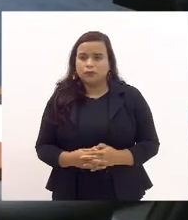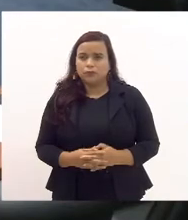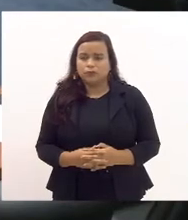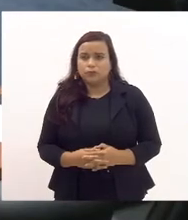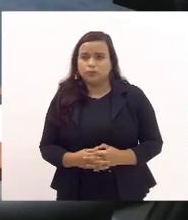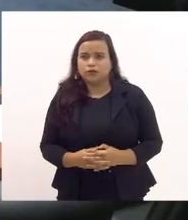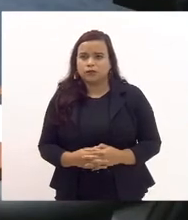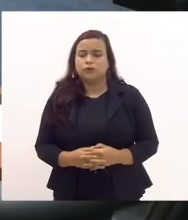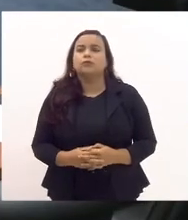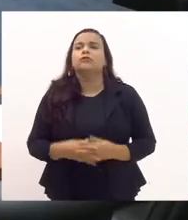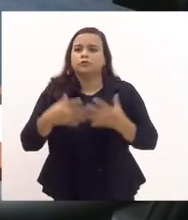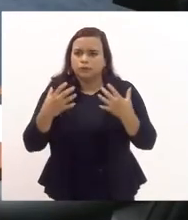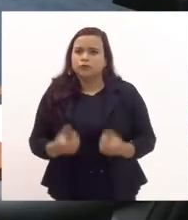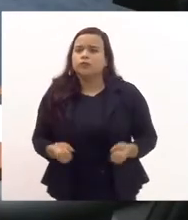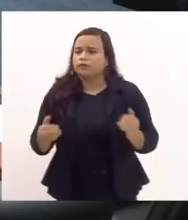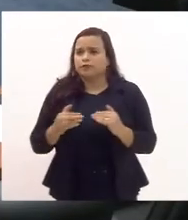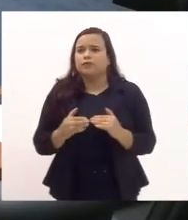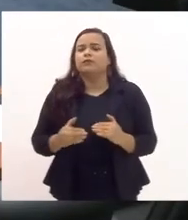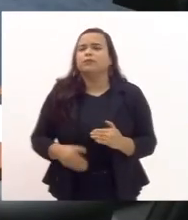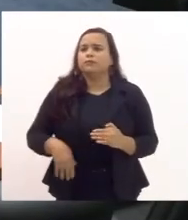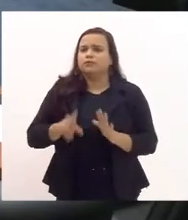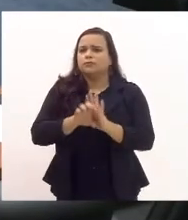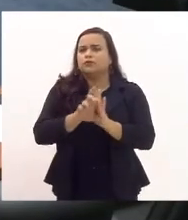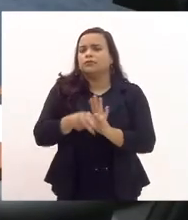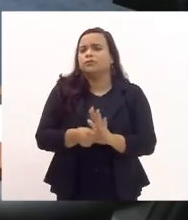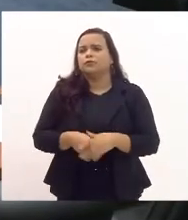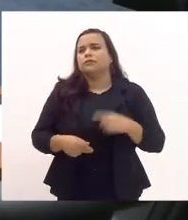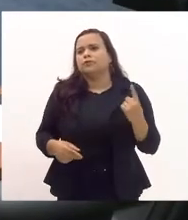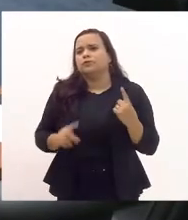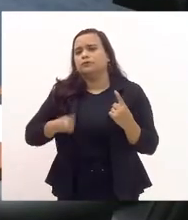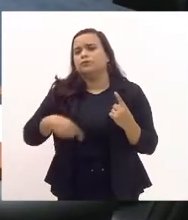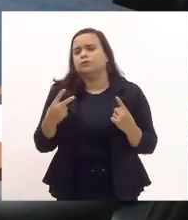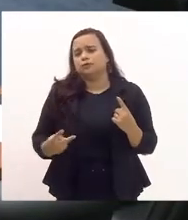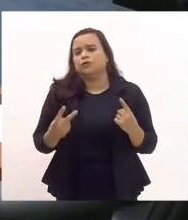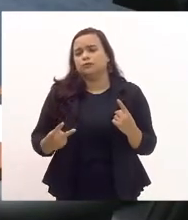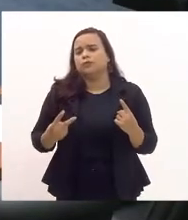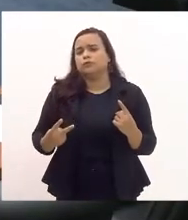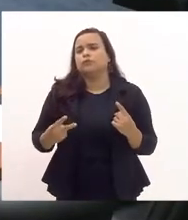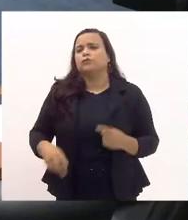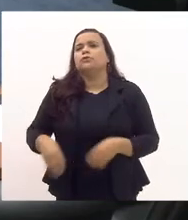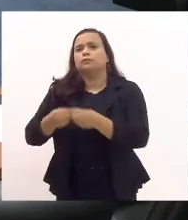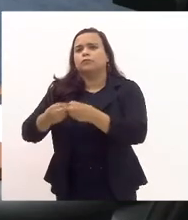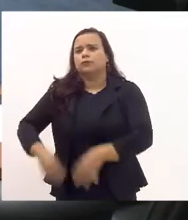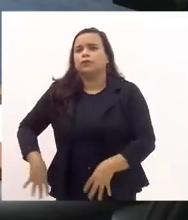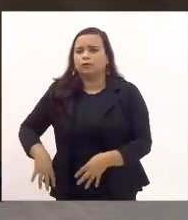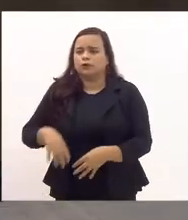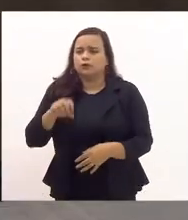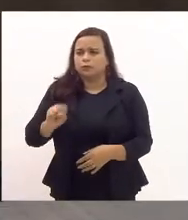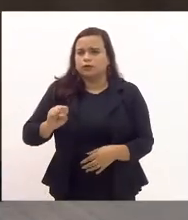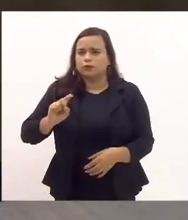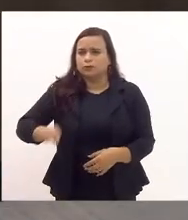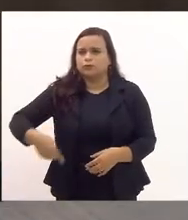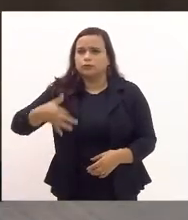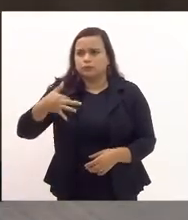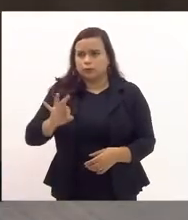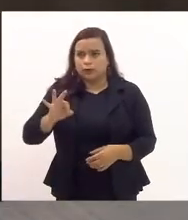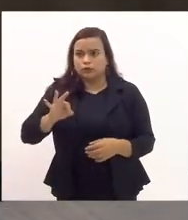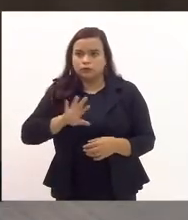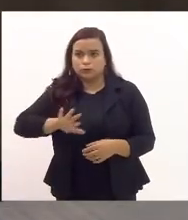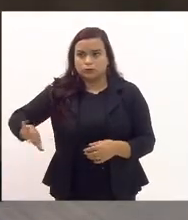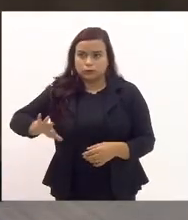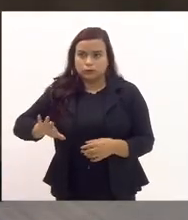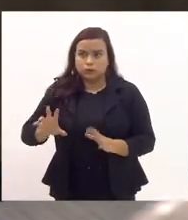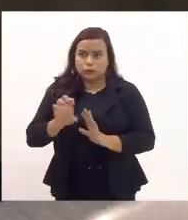e favoráveis e menos 12 de plenário 2 da comissão de educação prejudicadas emendas 8:10 pela rejeição